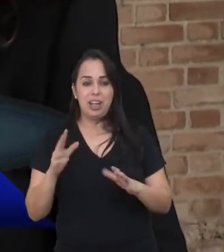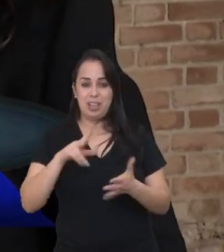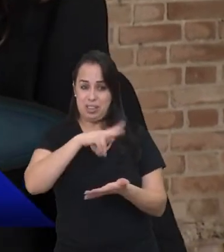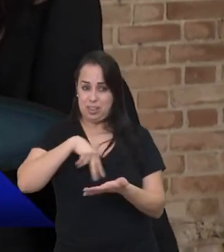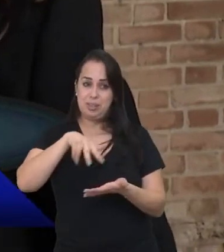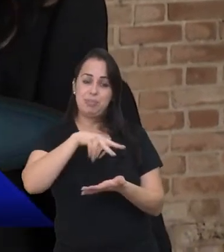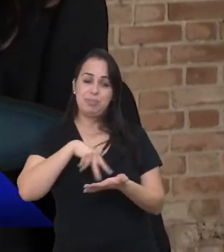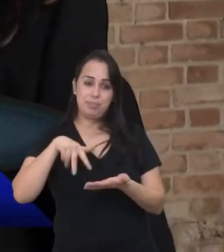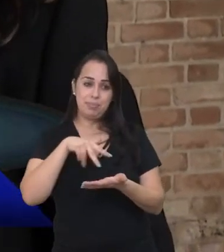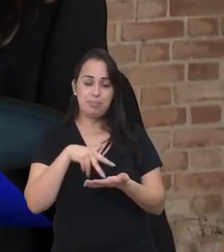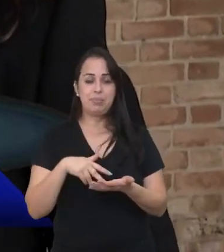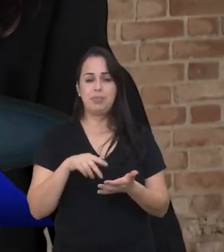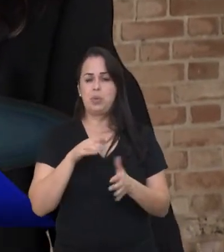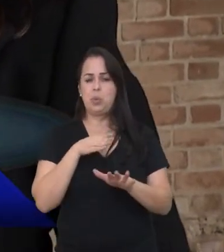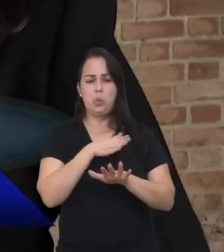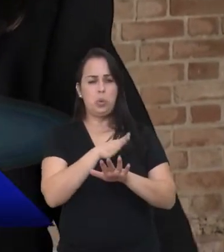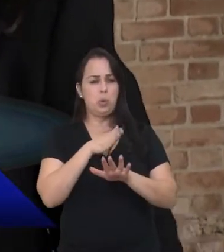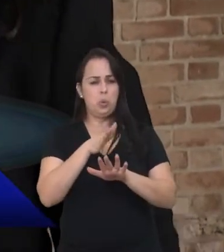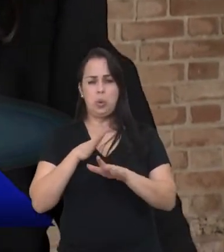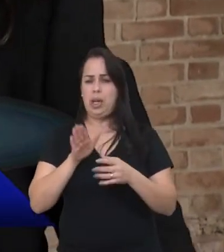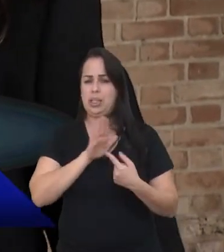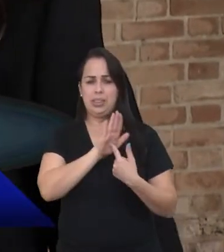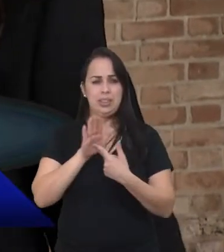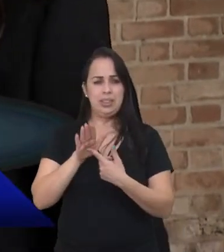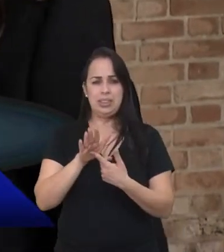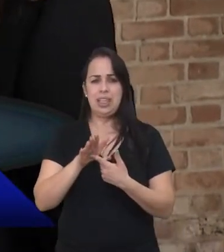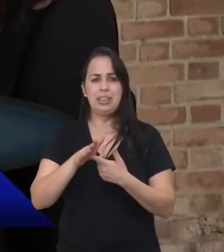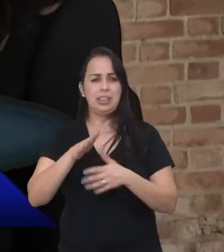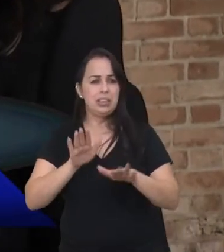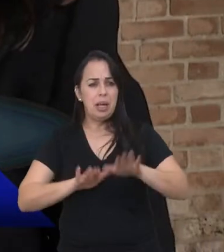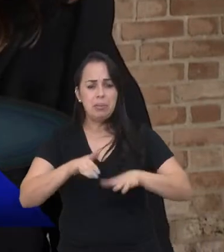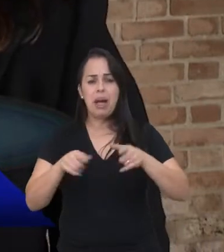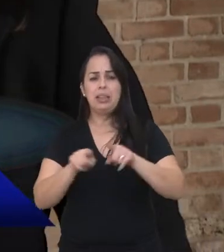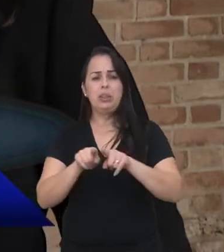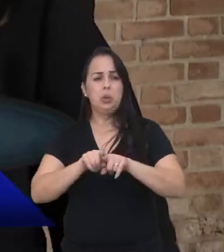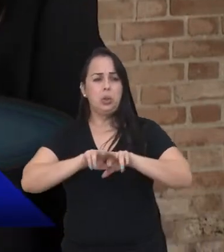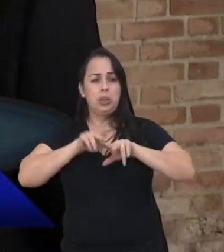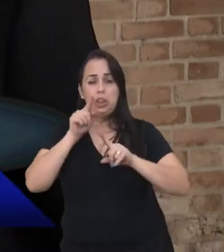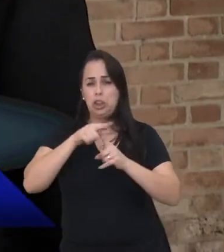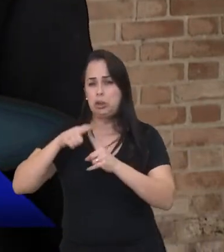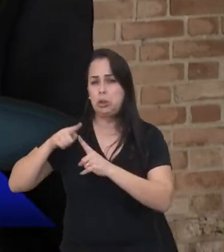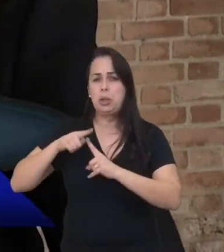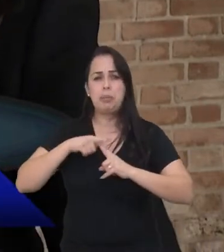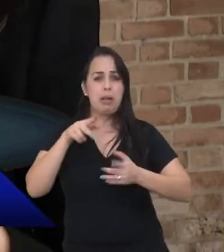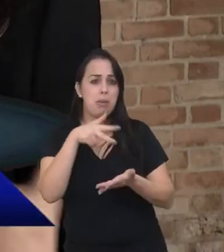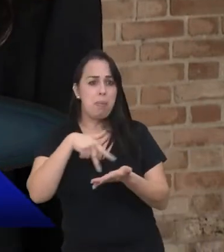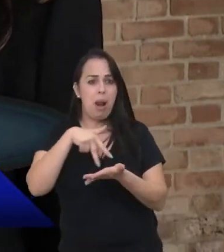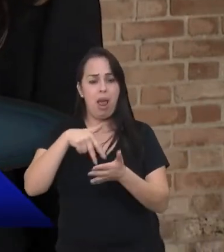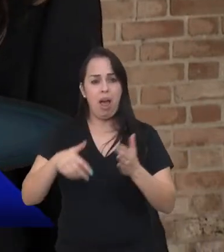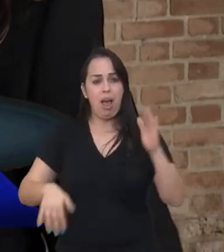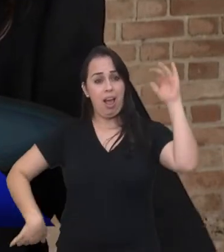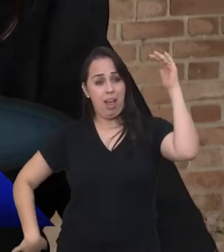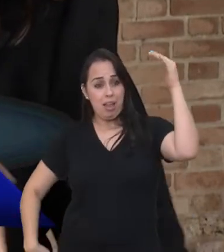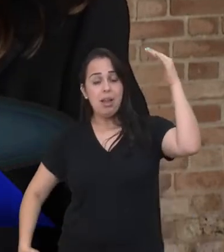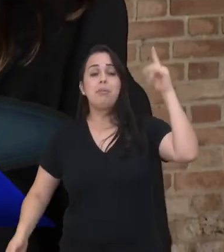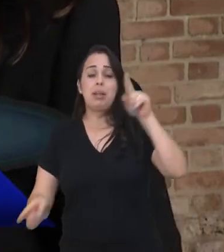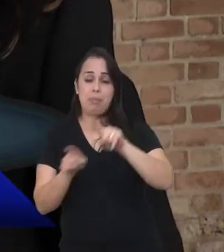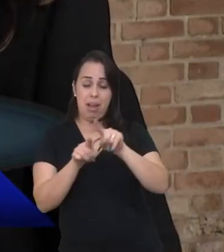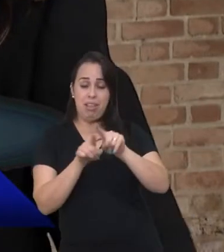do Fest dança aqui em São José nós teremos muito apresentação de jazz sapateado danças urbanas balé